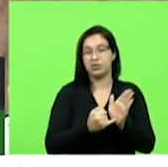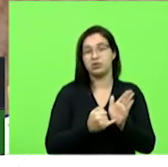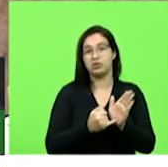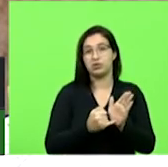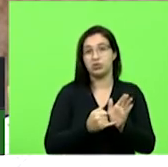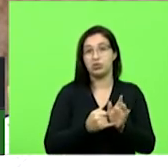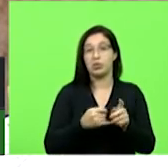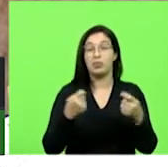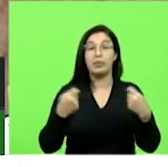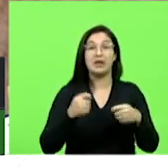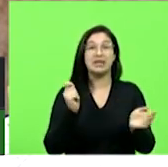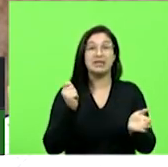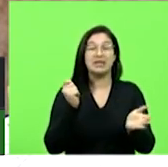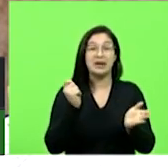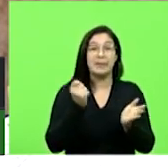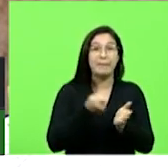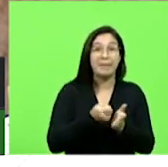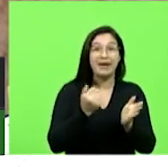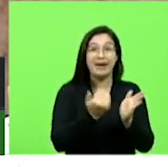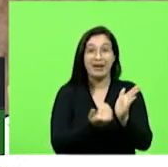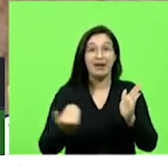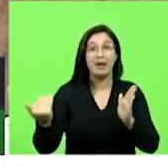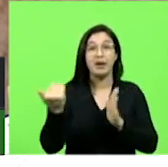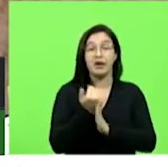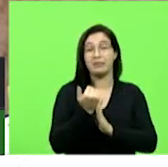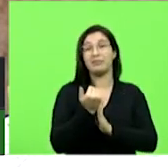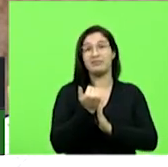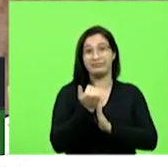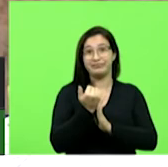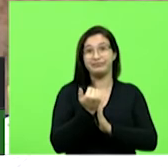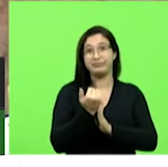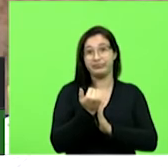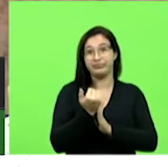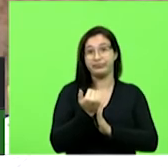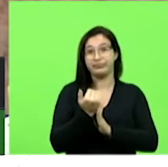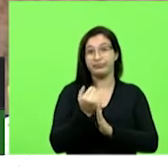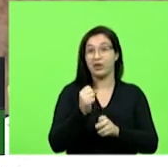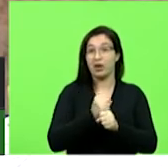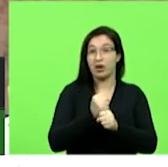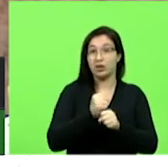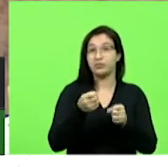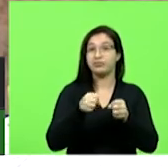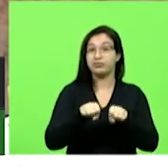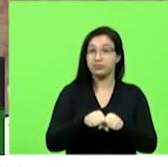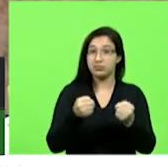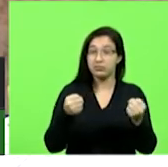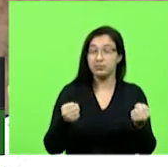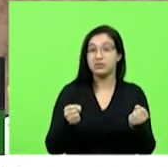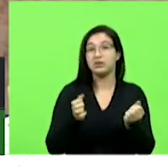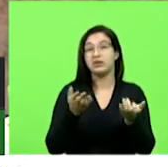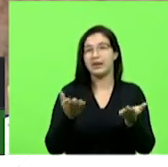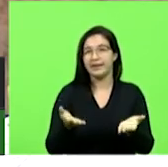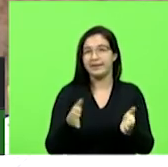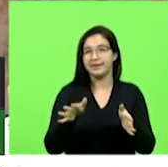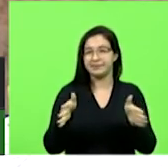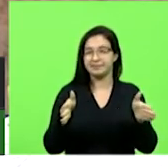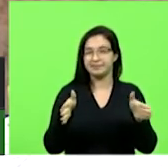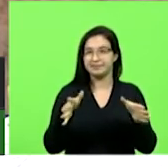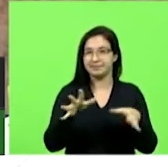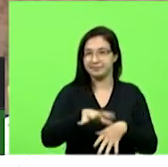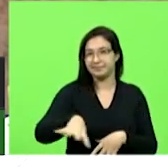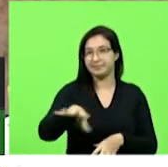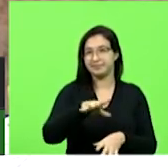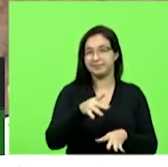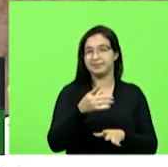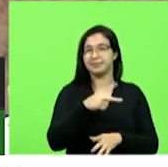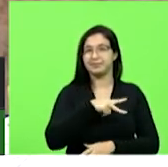pagar mais impostos esse ano em um ano de crise. Por quê? Porque o setor público só sabe equilibrar as contas cobrando